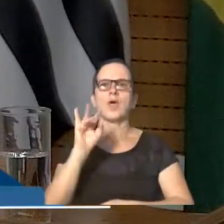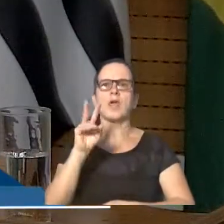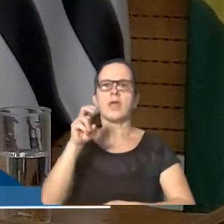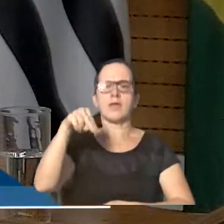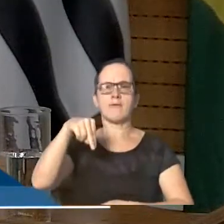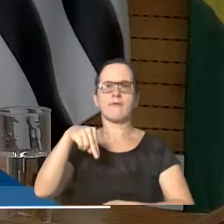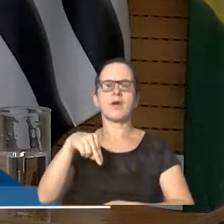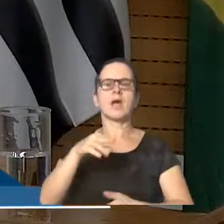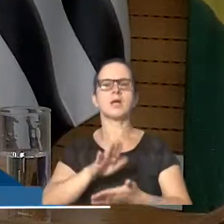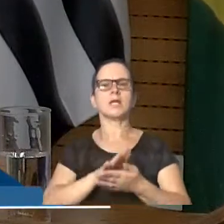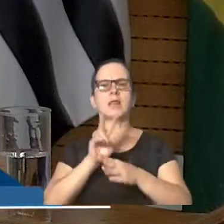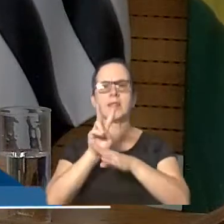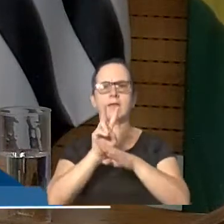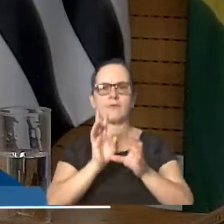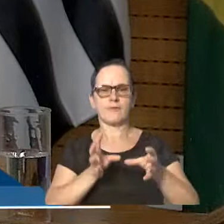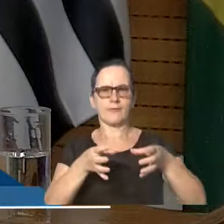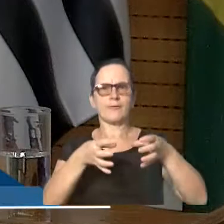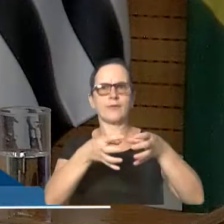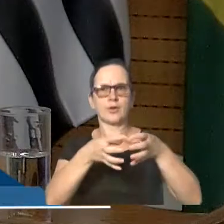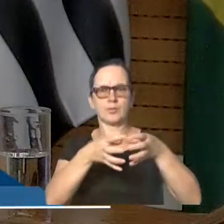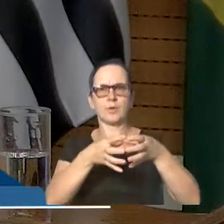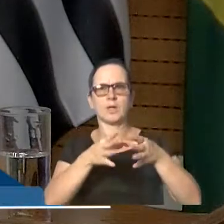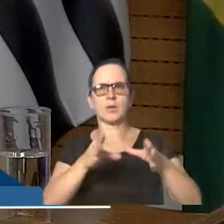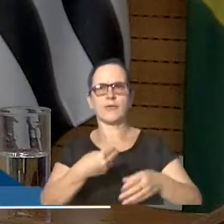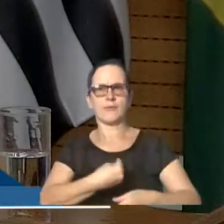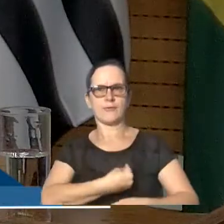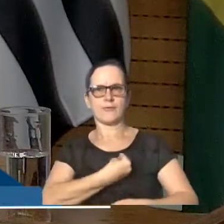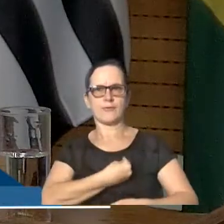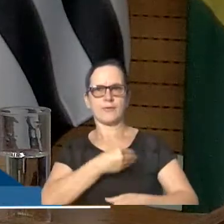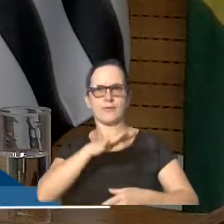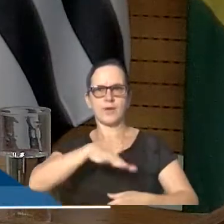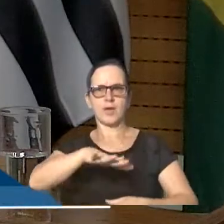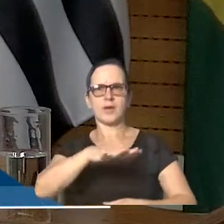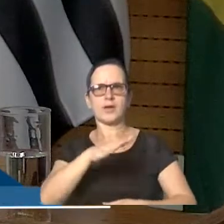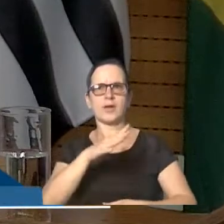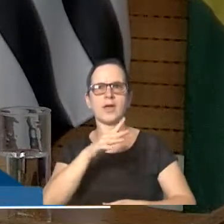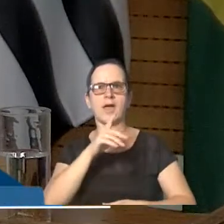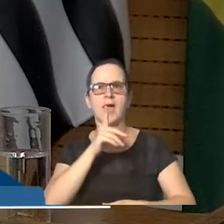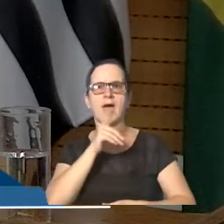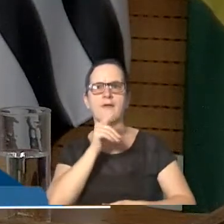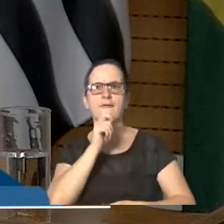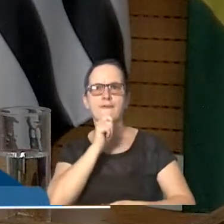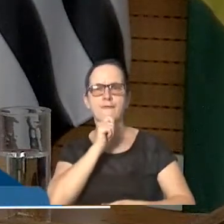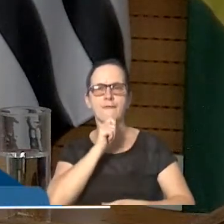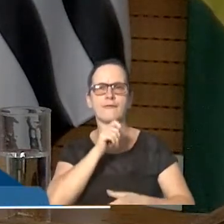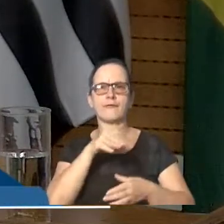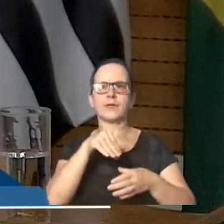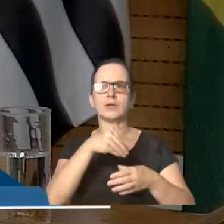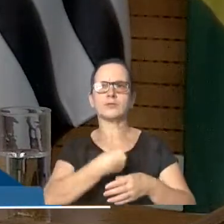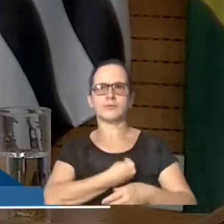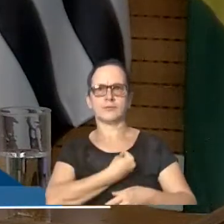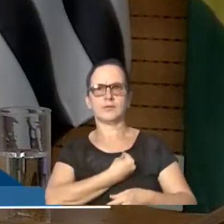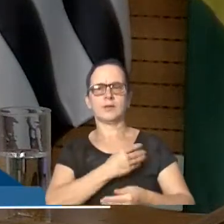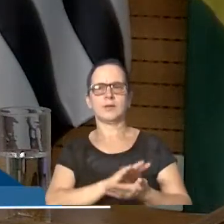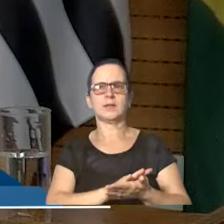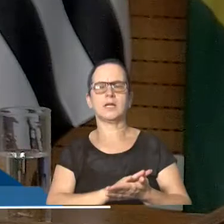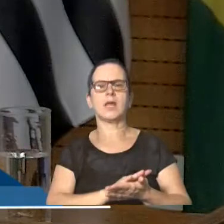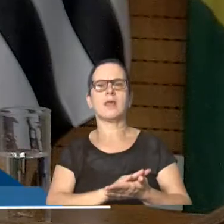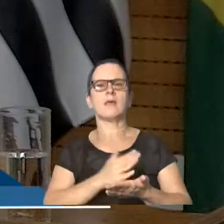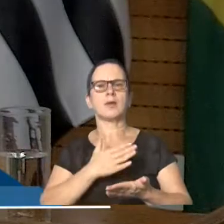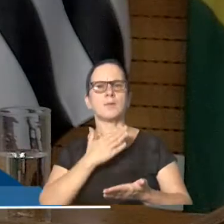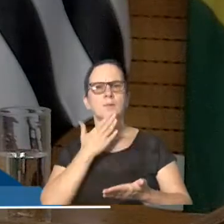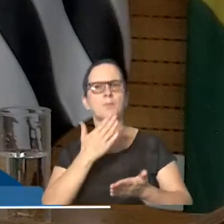àquela comunidade, até porque era morador daquele bairro da Água Fria, eu vi por diversas vezes o mesmo fazer